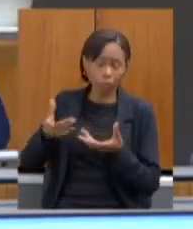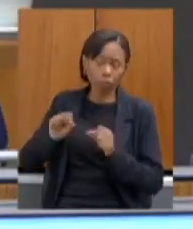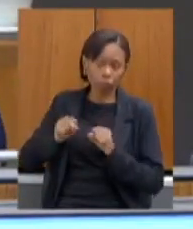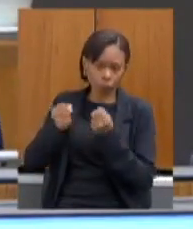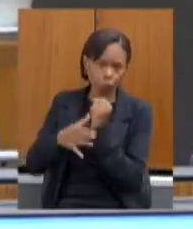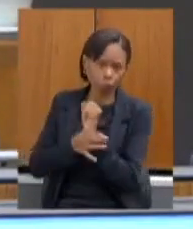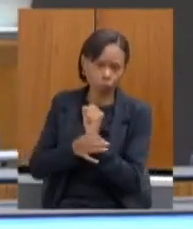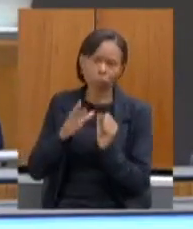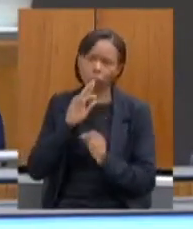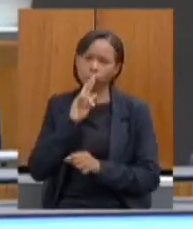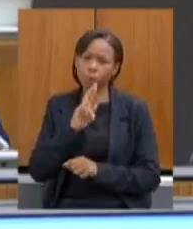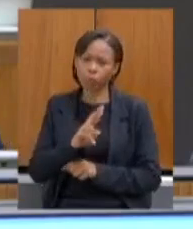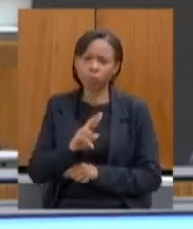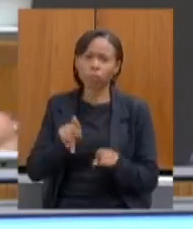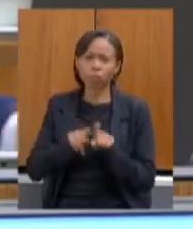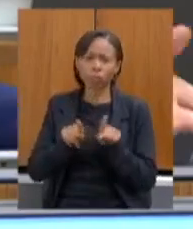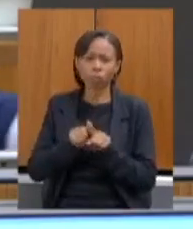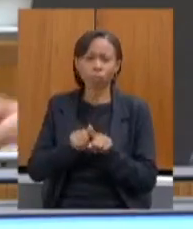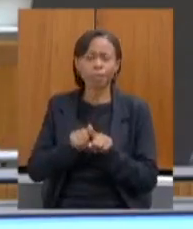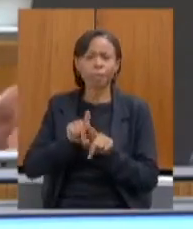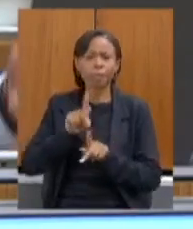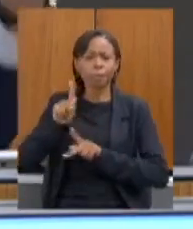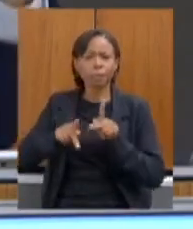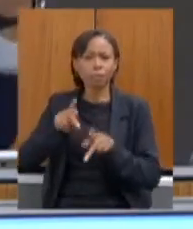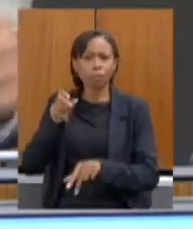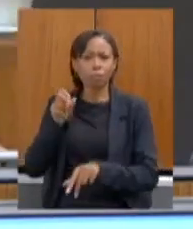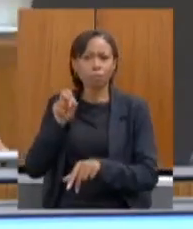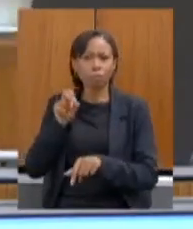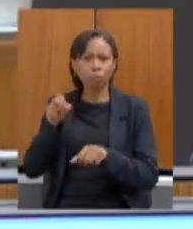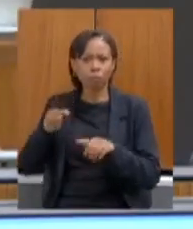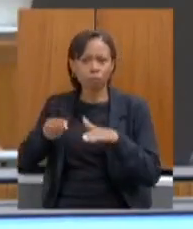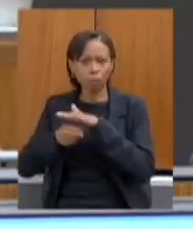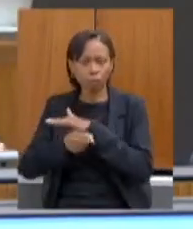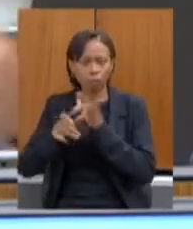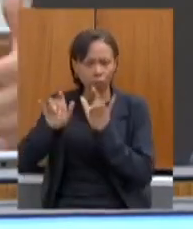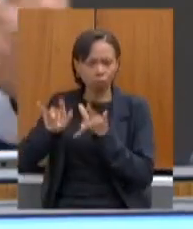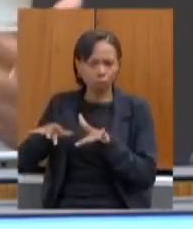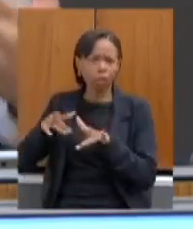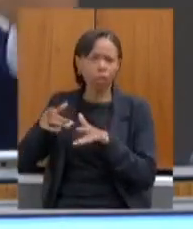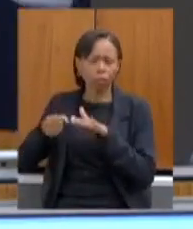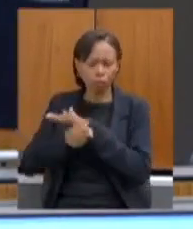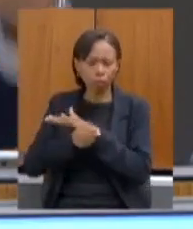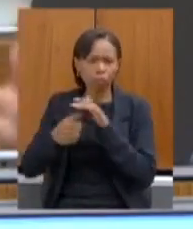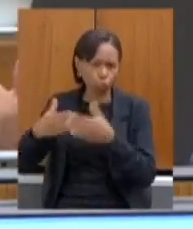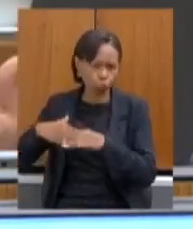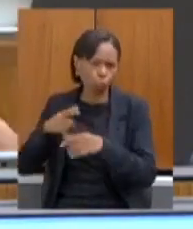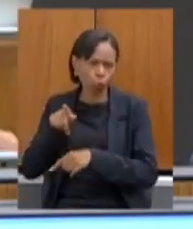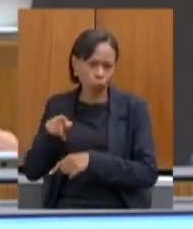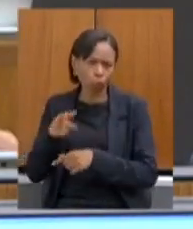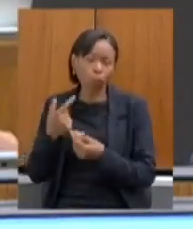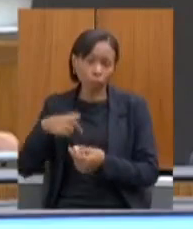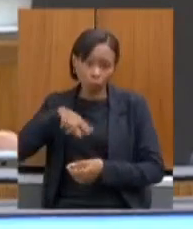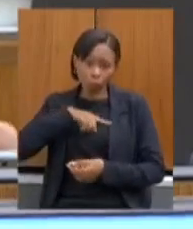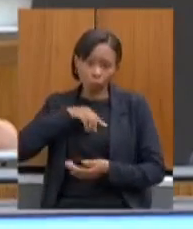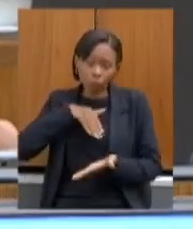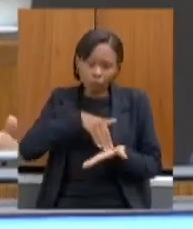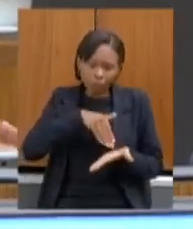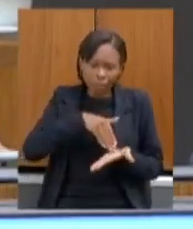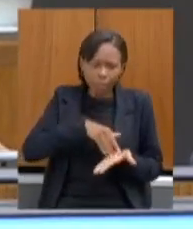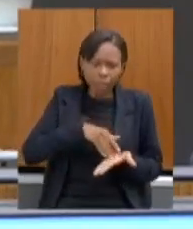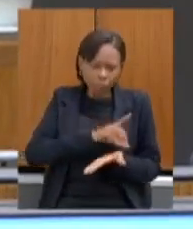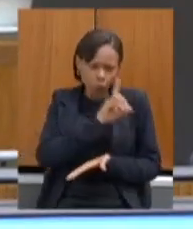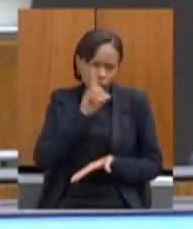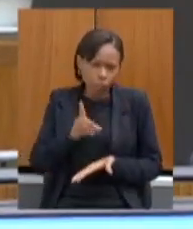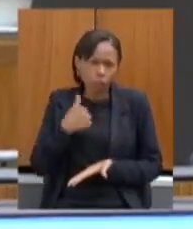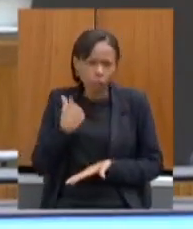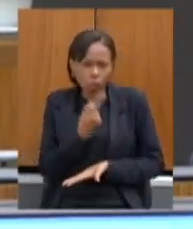convocação de excedentes, hoje, mais ao final do dia, numa sagrada manhã, iremos formalizar e explicar com mais detalhes como